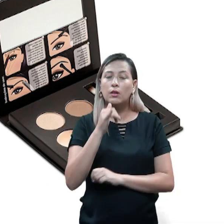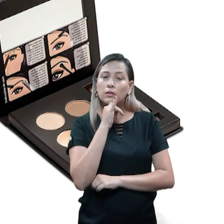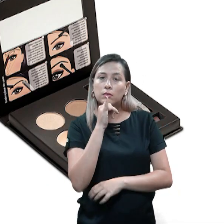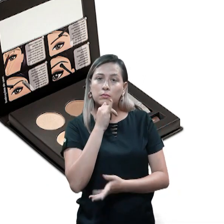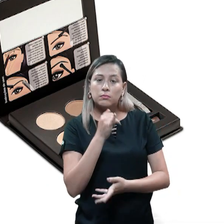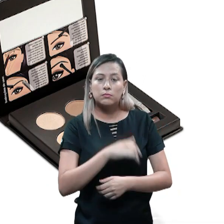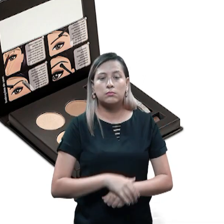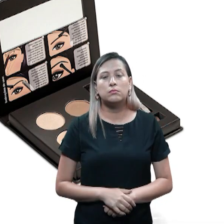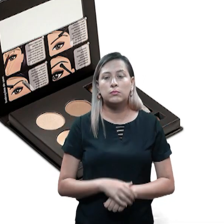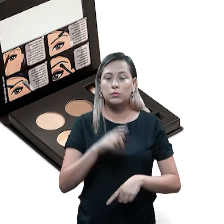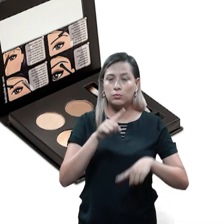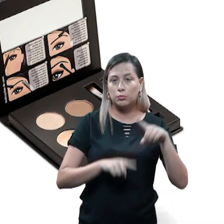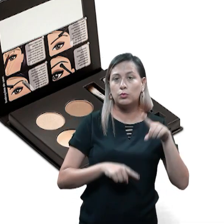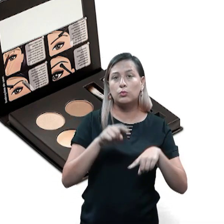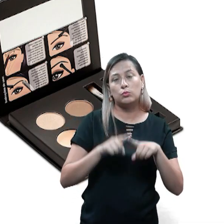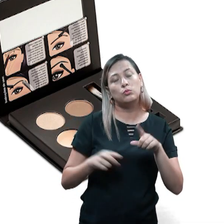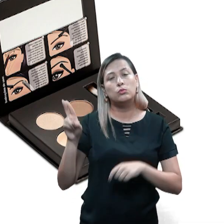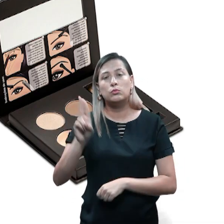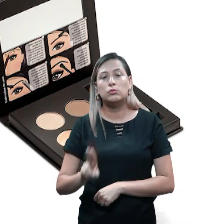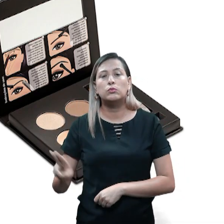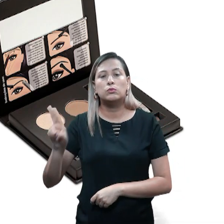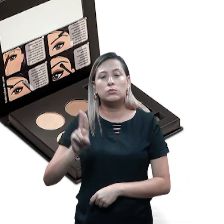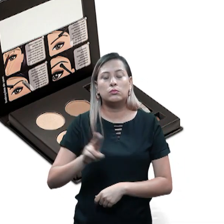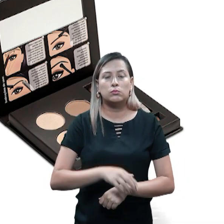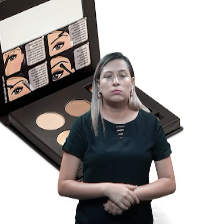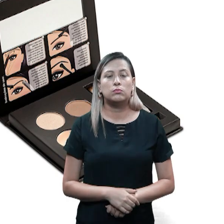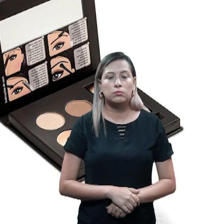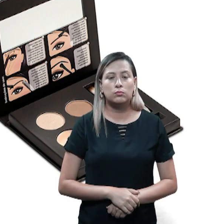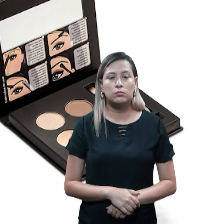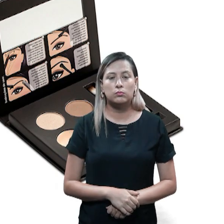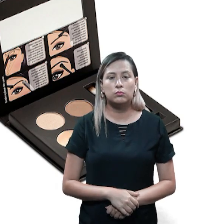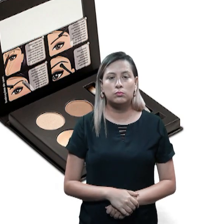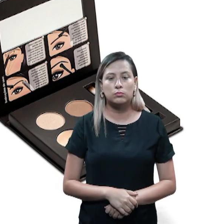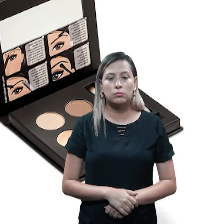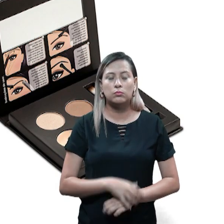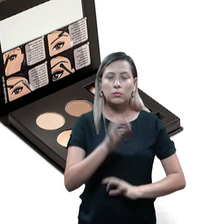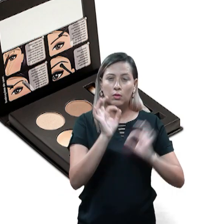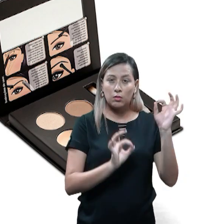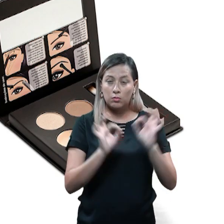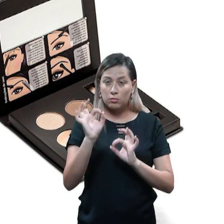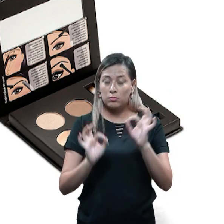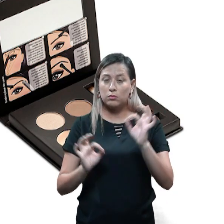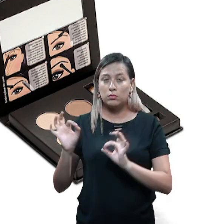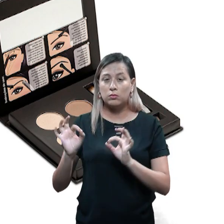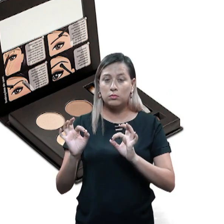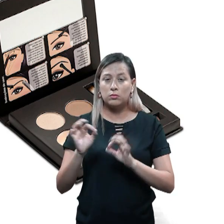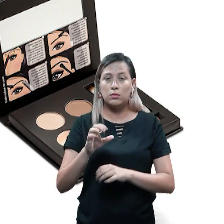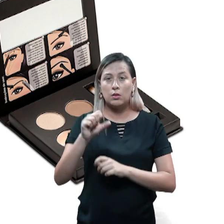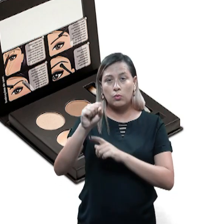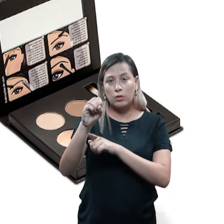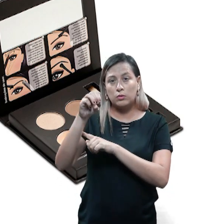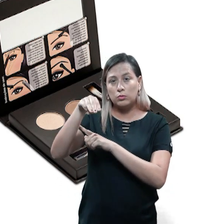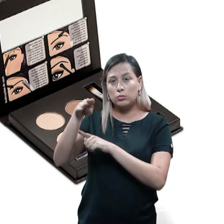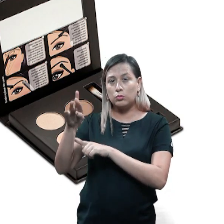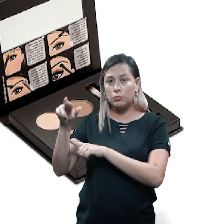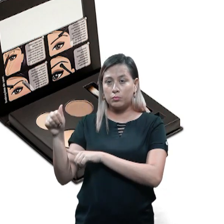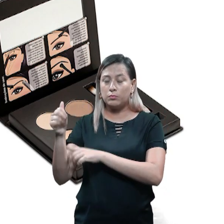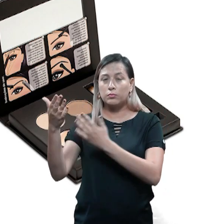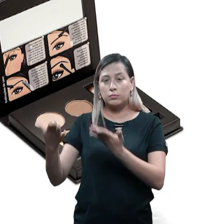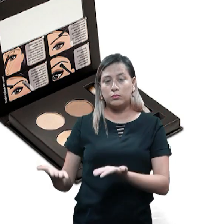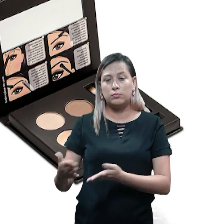um produto que você pode utilizar para fazer essa correção com a sombra. Veja, tem